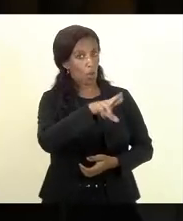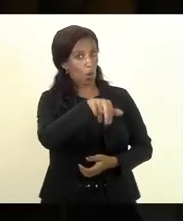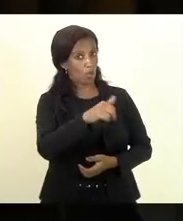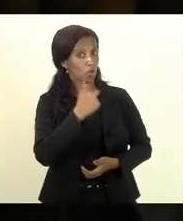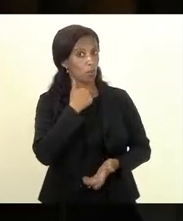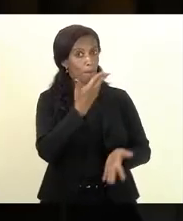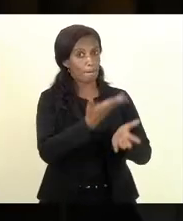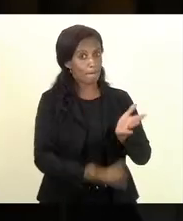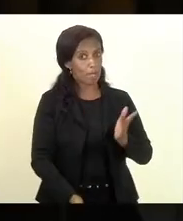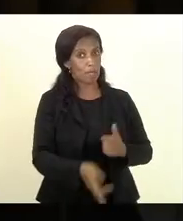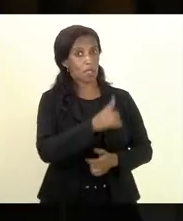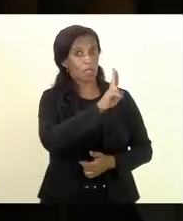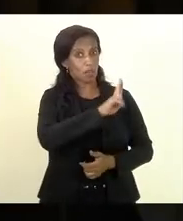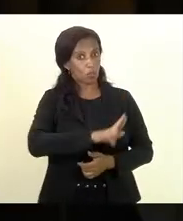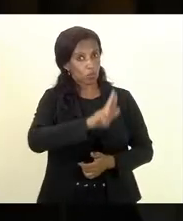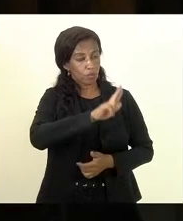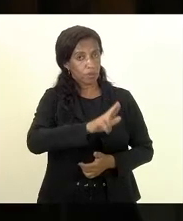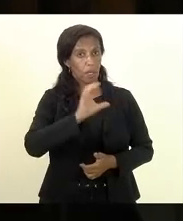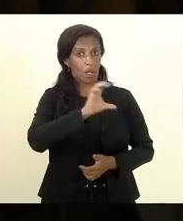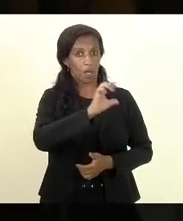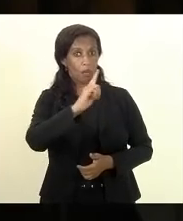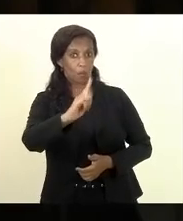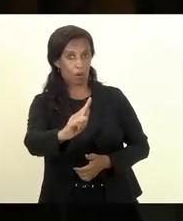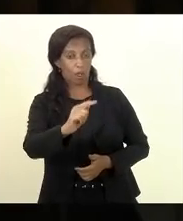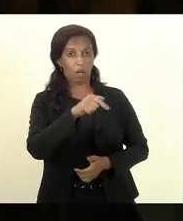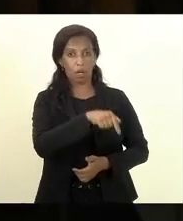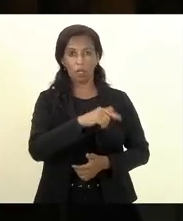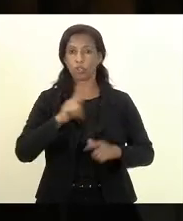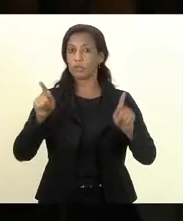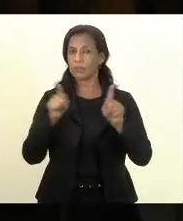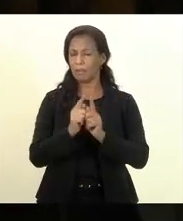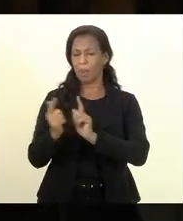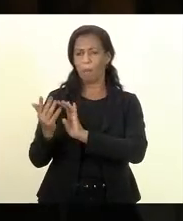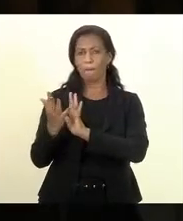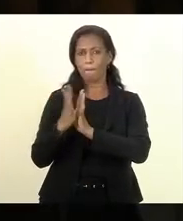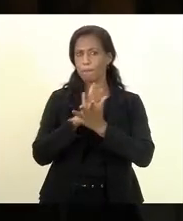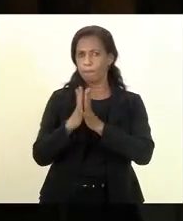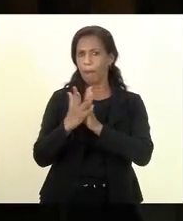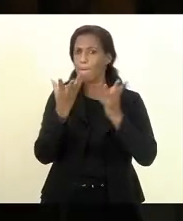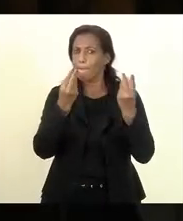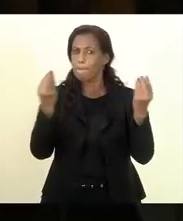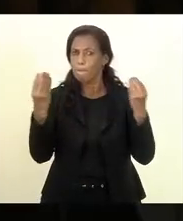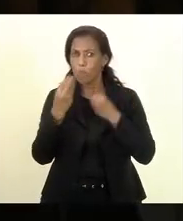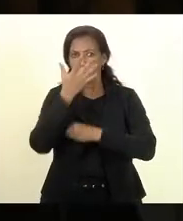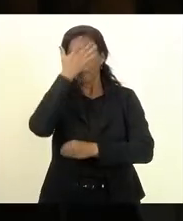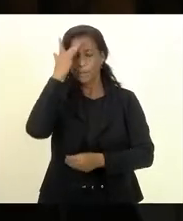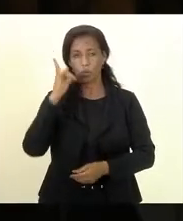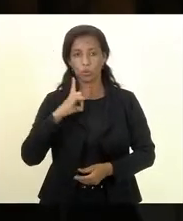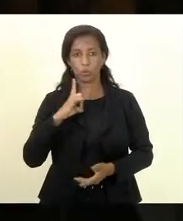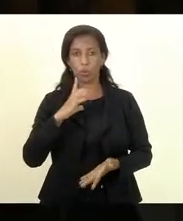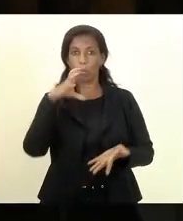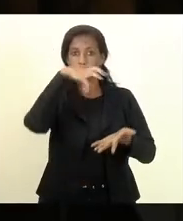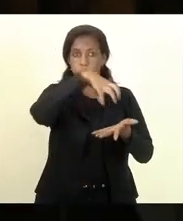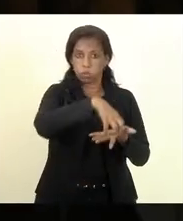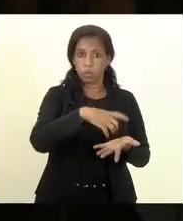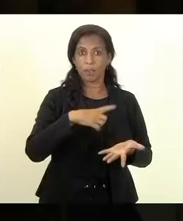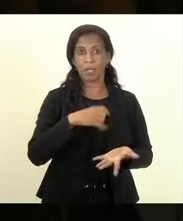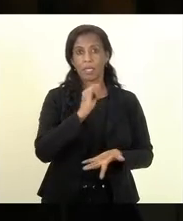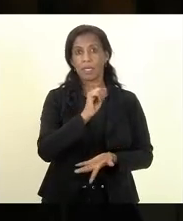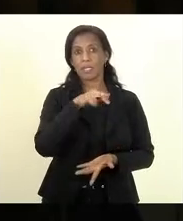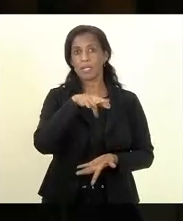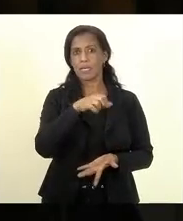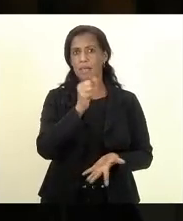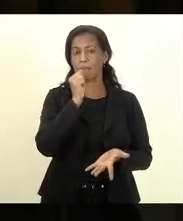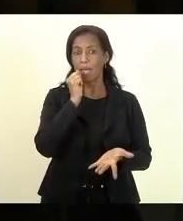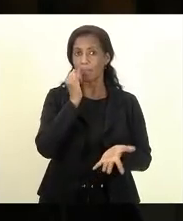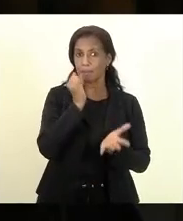universidade. Campo Grande é um bairro ultrapopuloso, a Zona Oeste é uma das maiores concentrações de recolhimento de ICMS de todo o estado